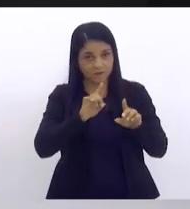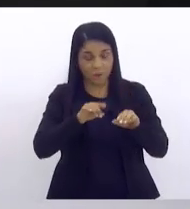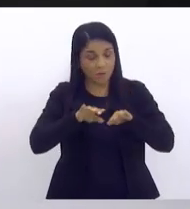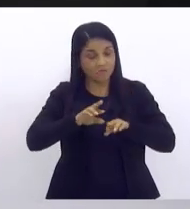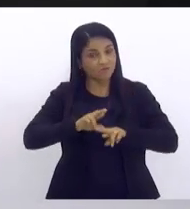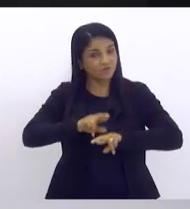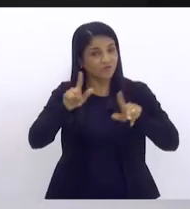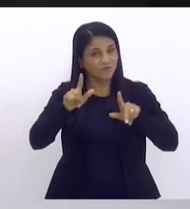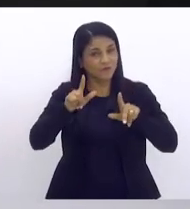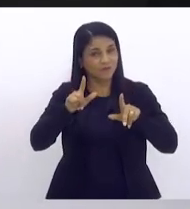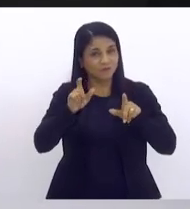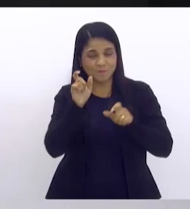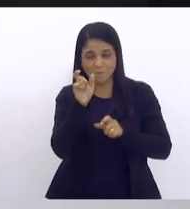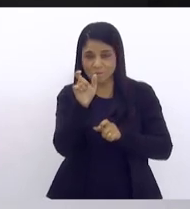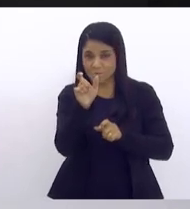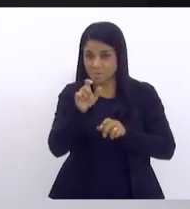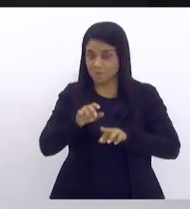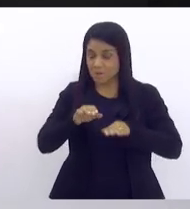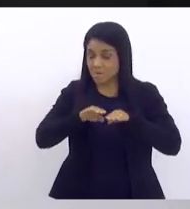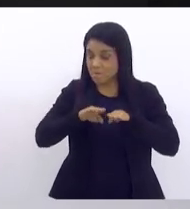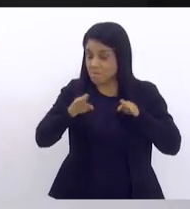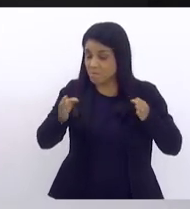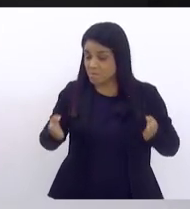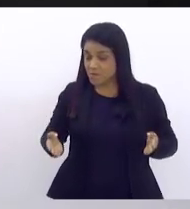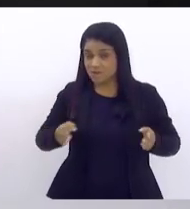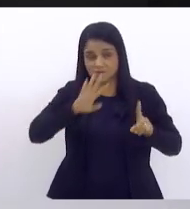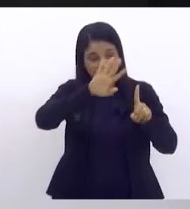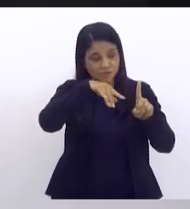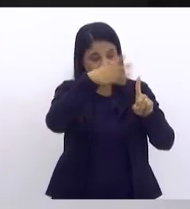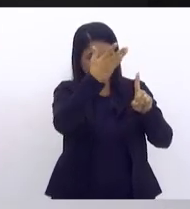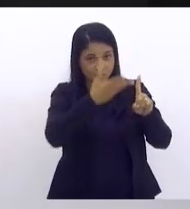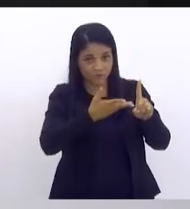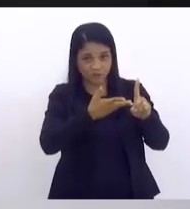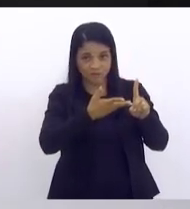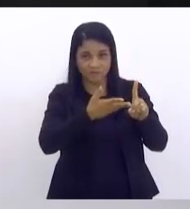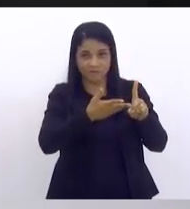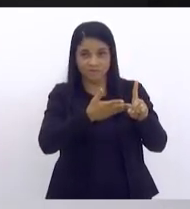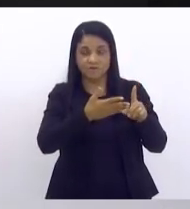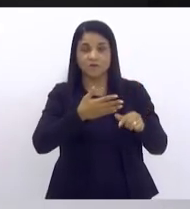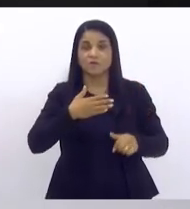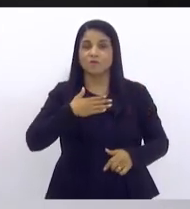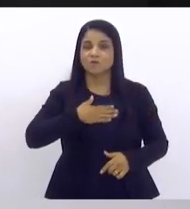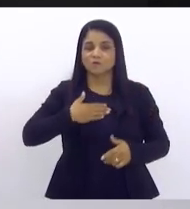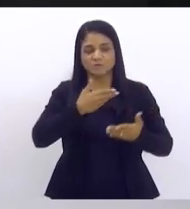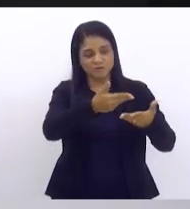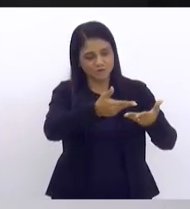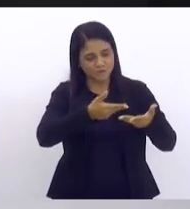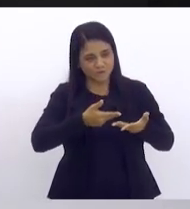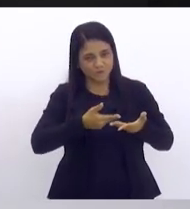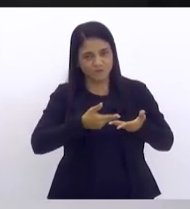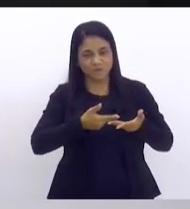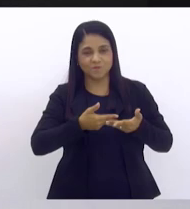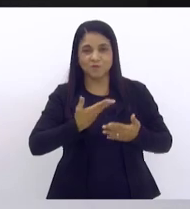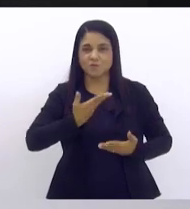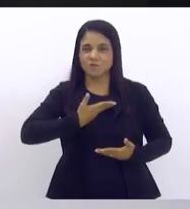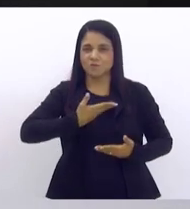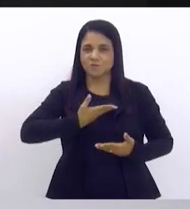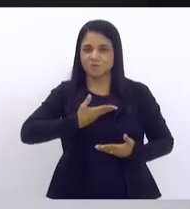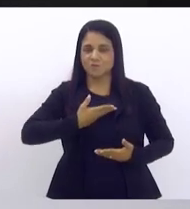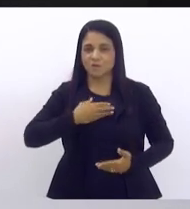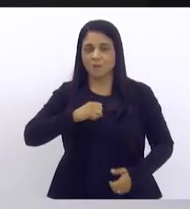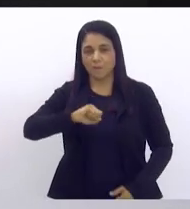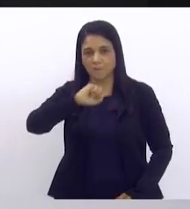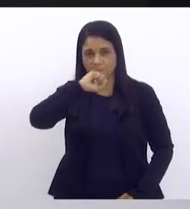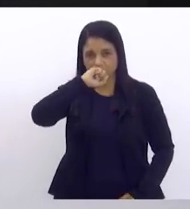encontro. E é isso que nós vamos fazer hoje. Então, para esta mesa, eu gostaria de chamar nosso querido bispo emérito